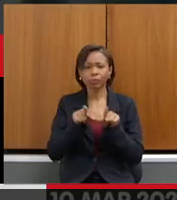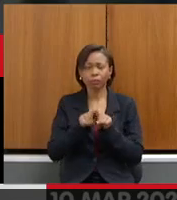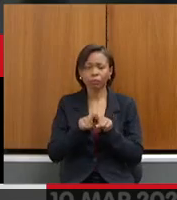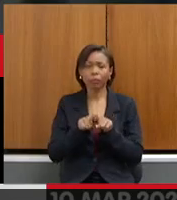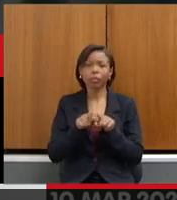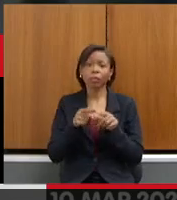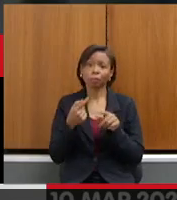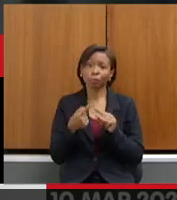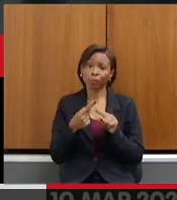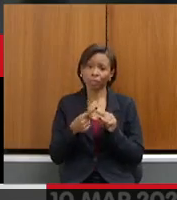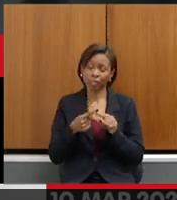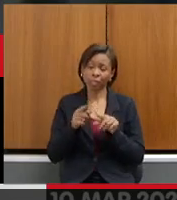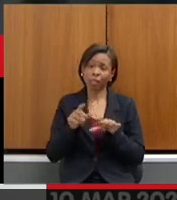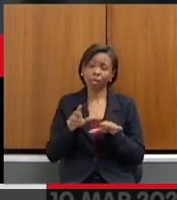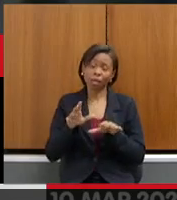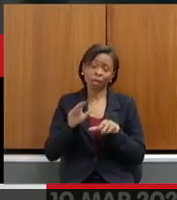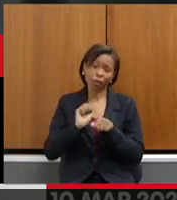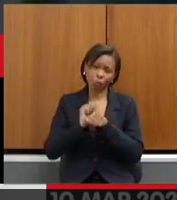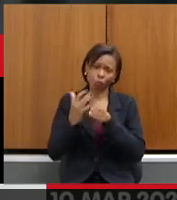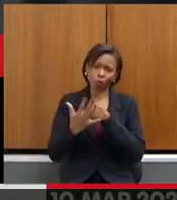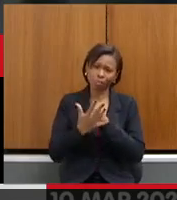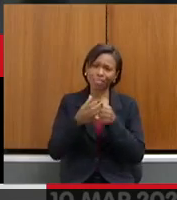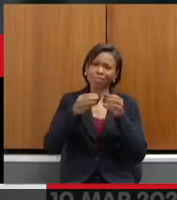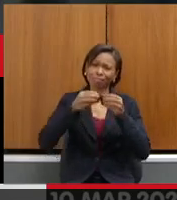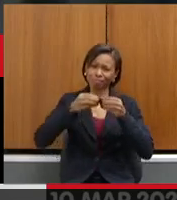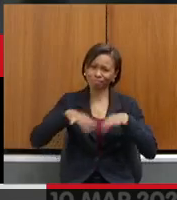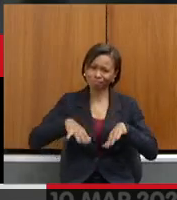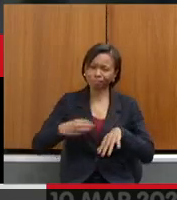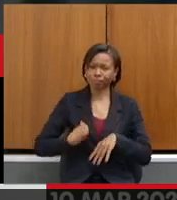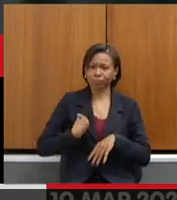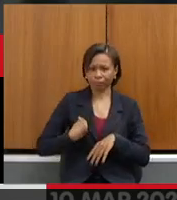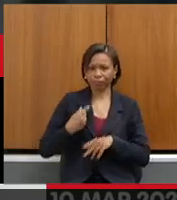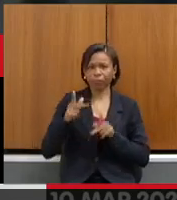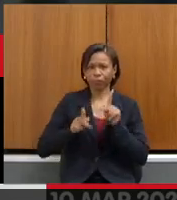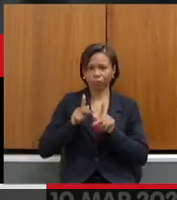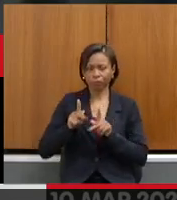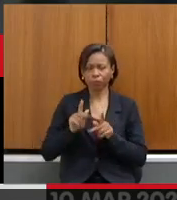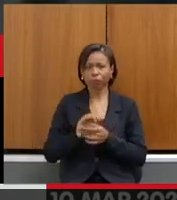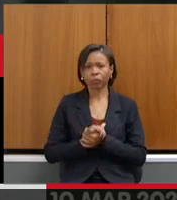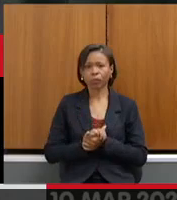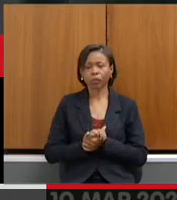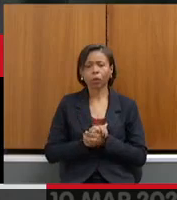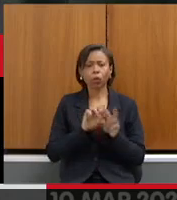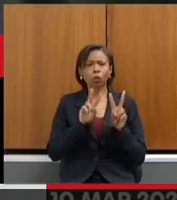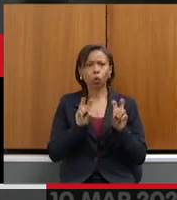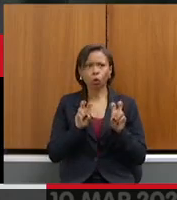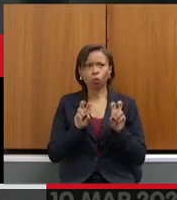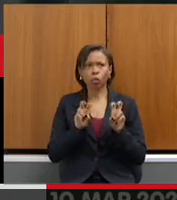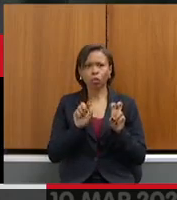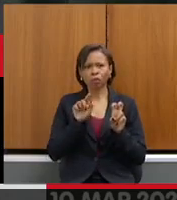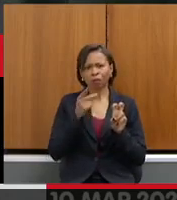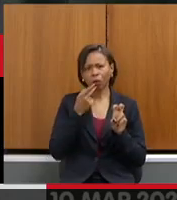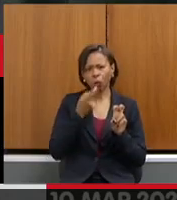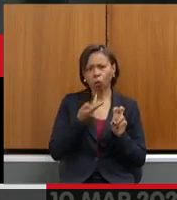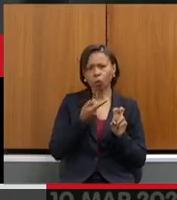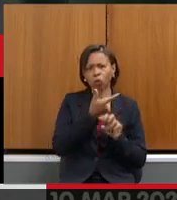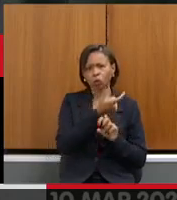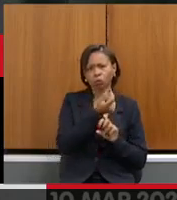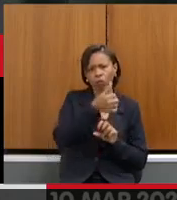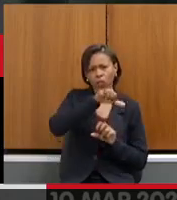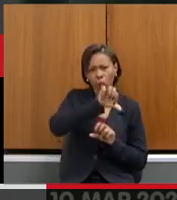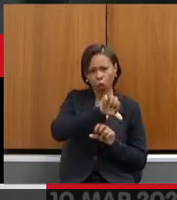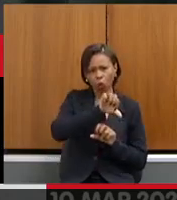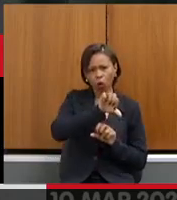interfere na vida das pessoas em relação a esse descompasso 2019/2020 o